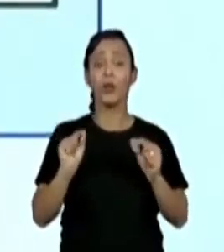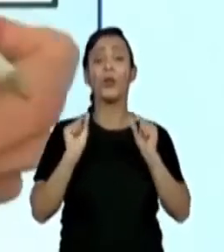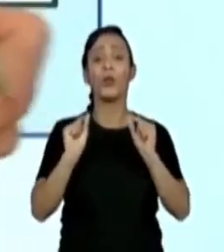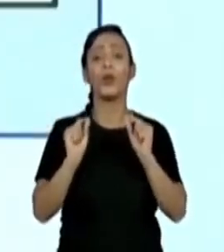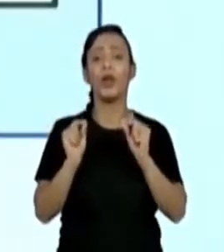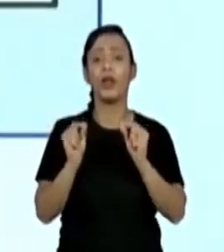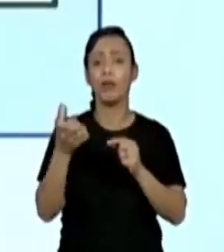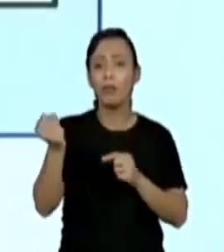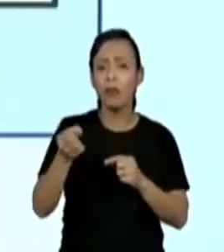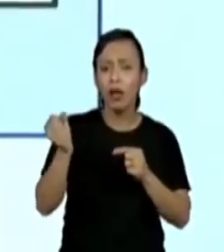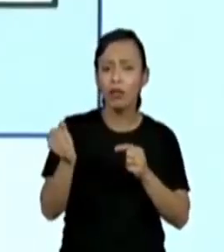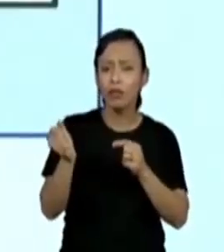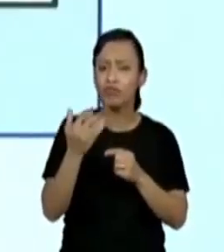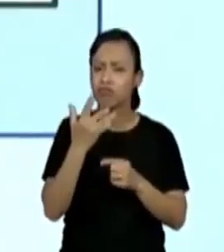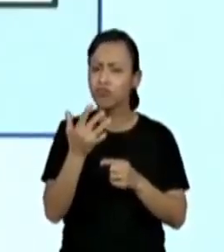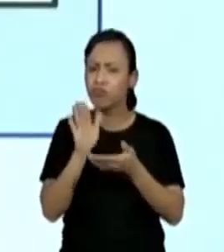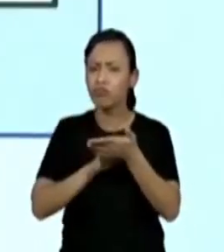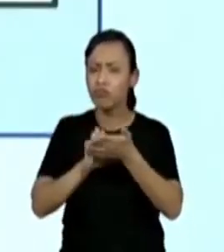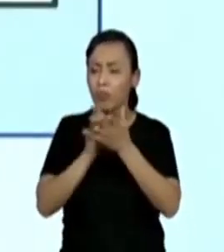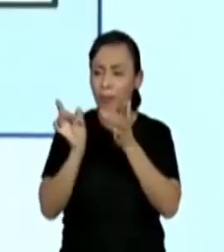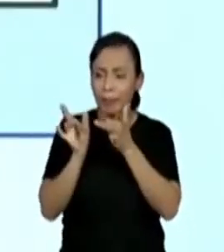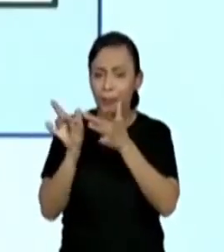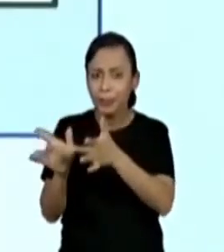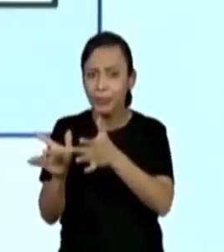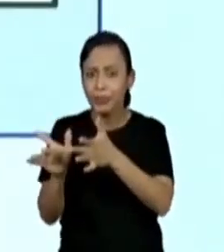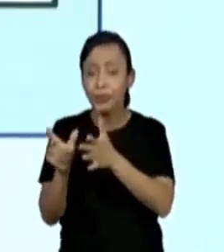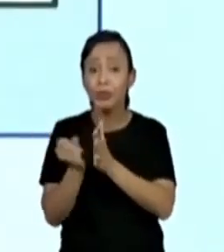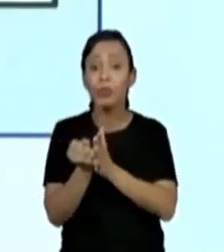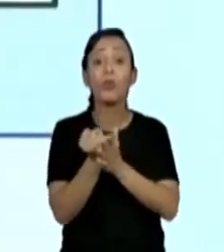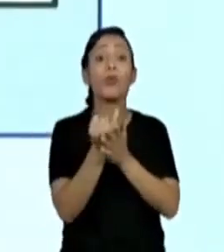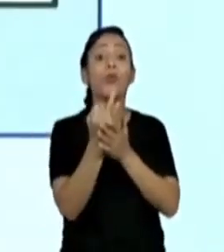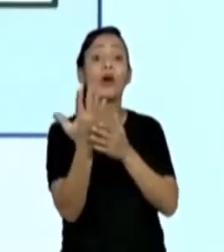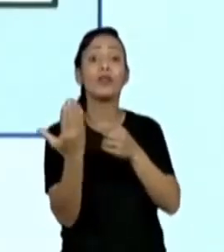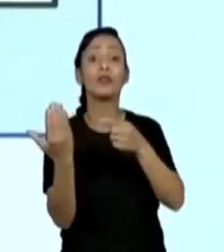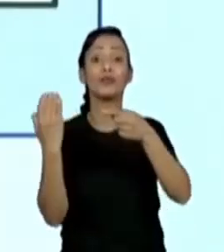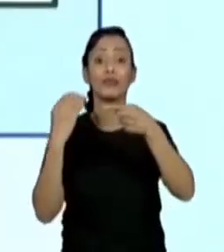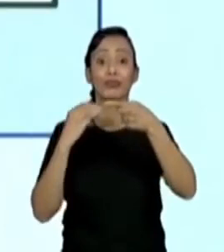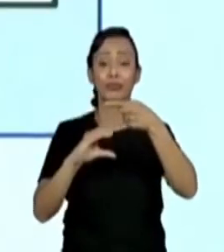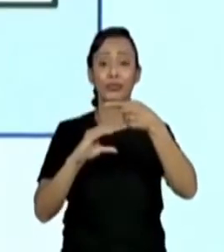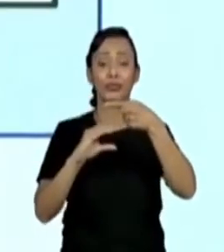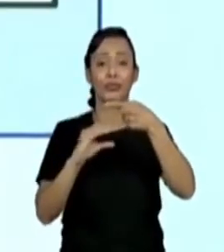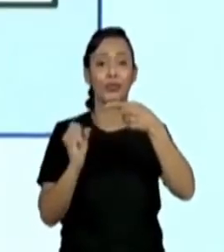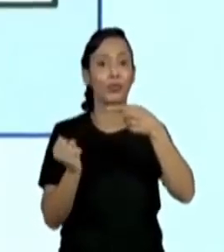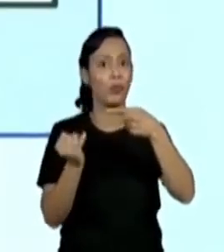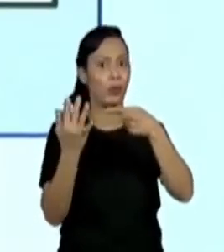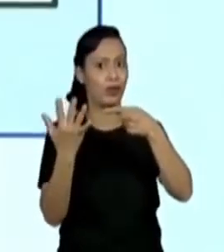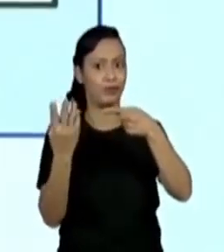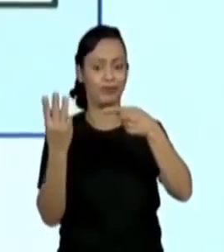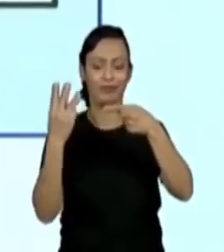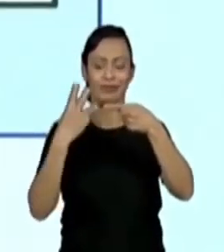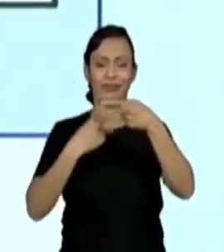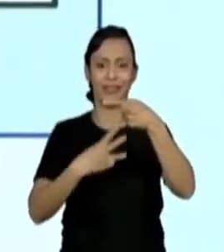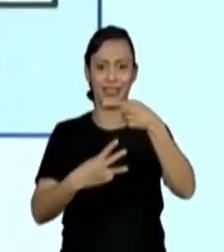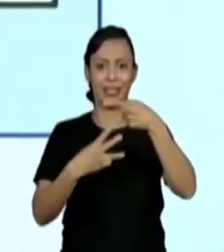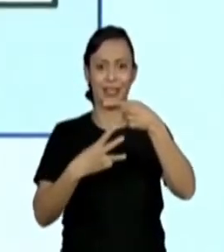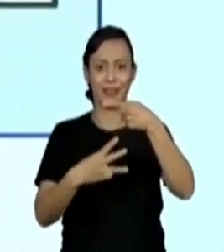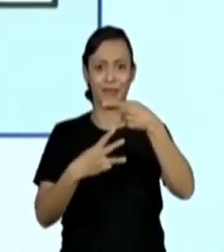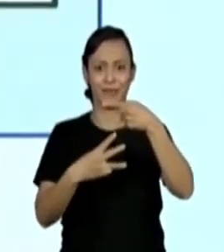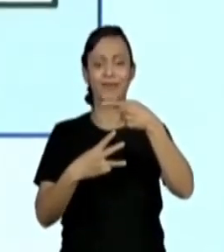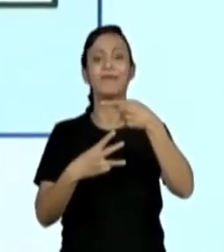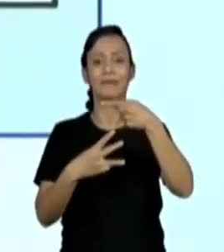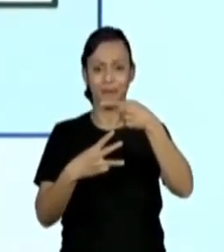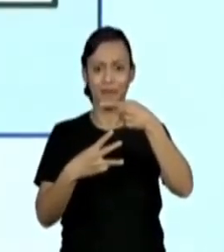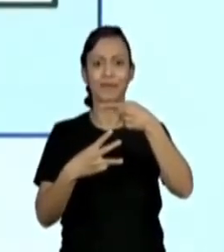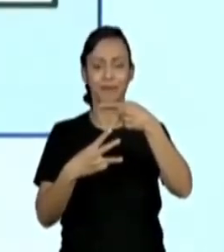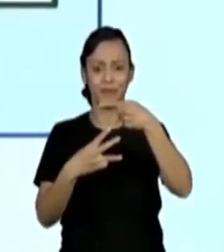não pintadas vão me indicar o número que será o meu numerador agora que são que é o número três são três partes não